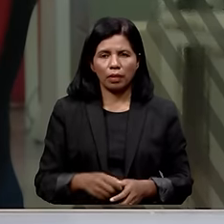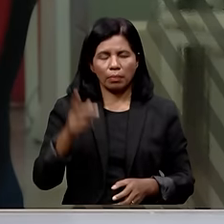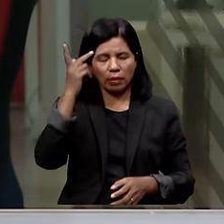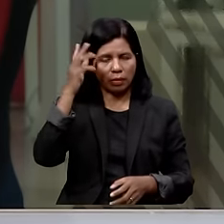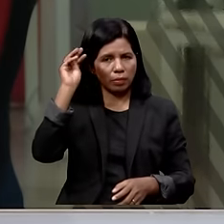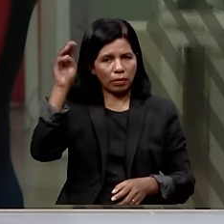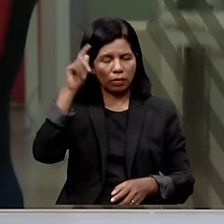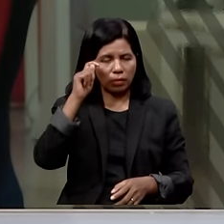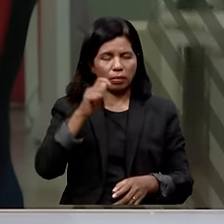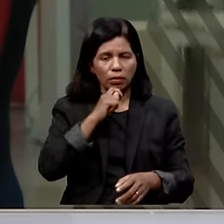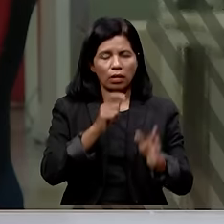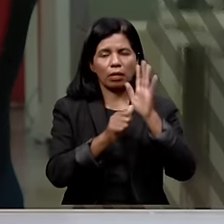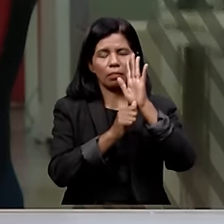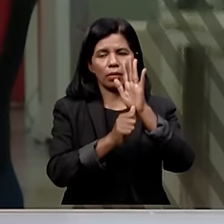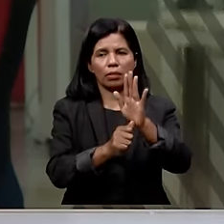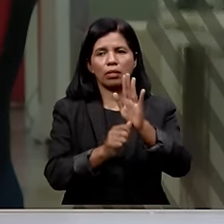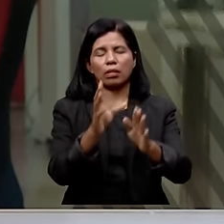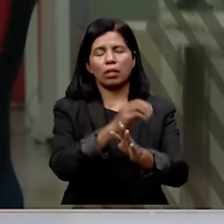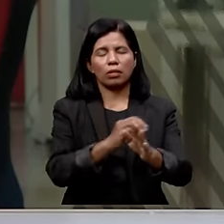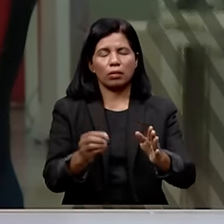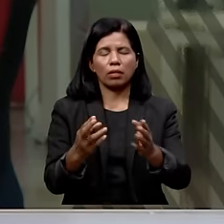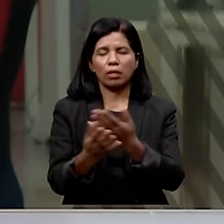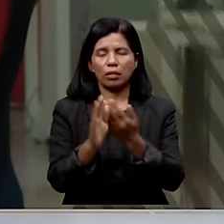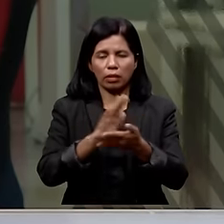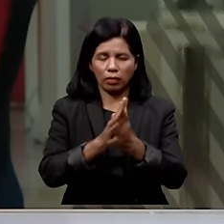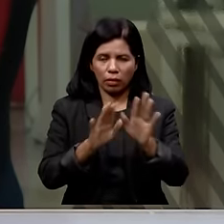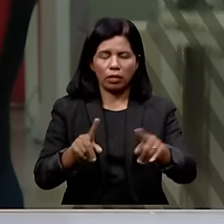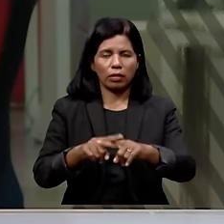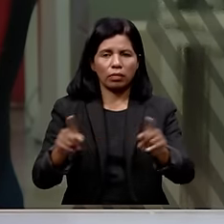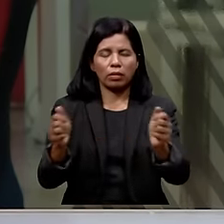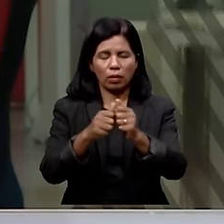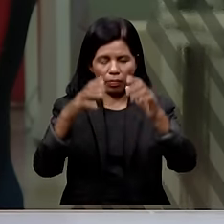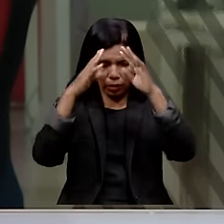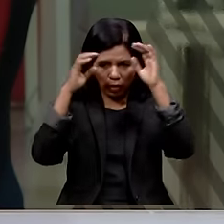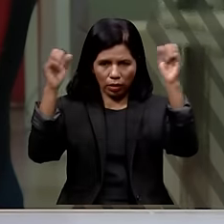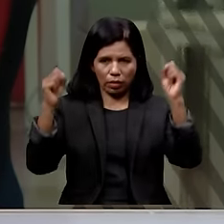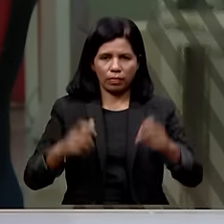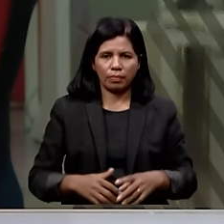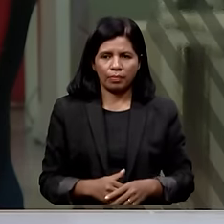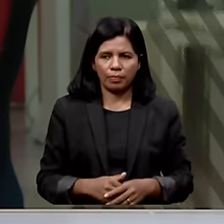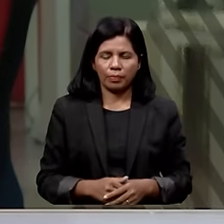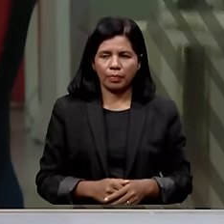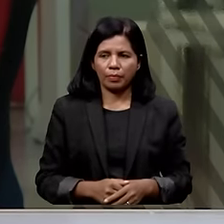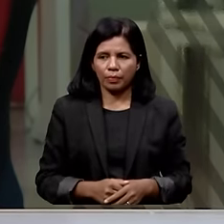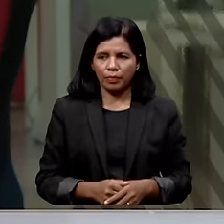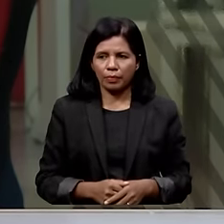Ex-Primeiro-Ministro Taormatan Rua, que apresenta a maneira de conciliação de frente ao Presidente da República.